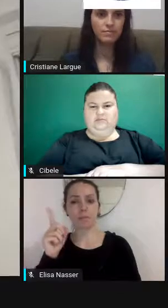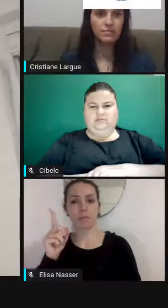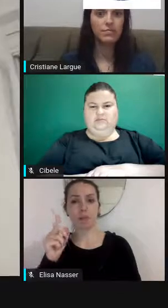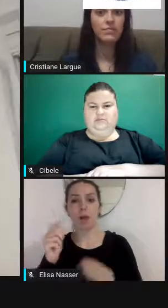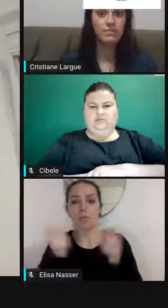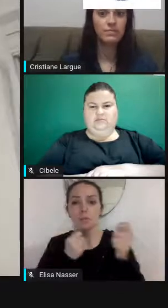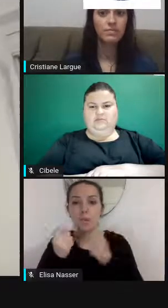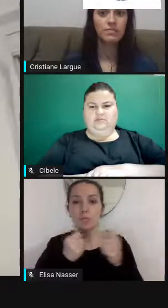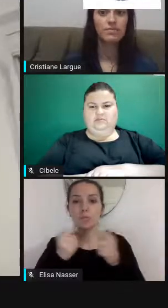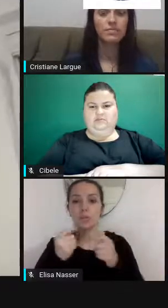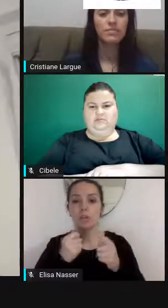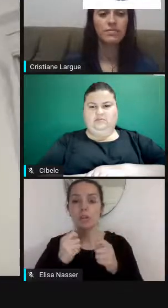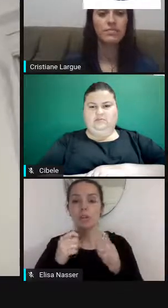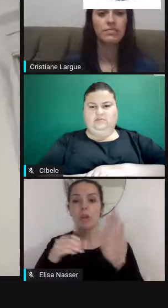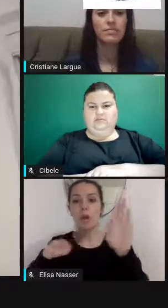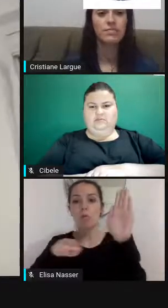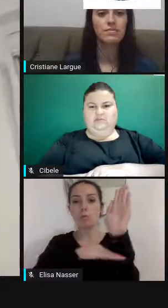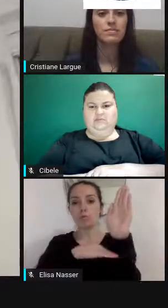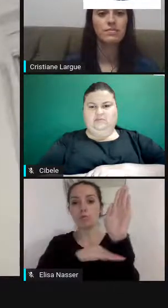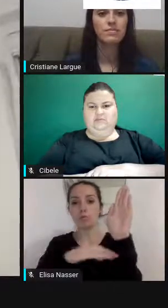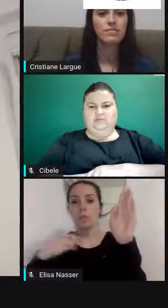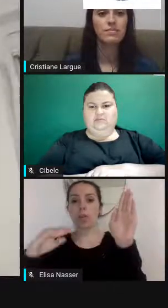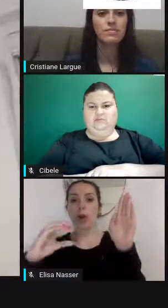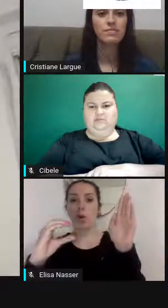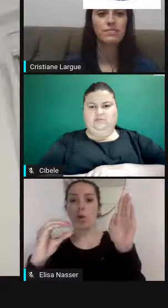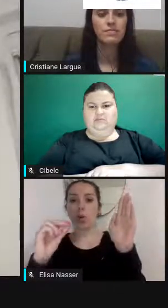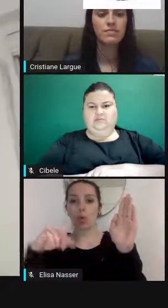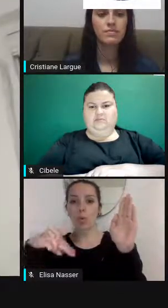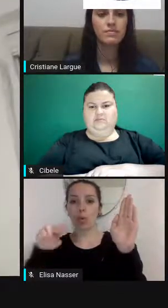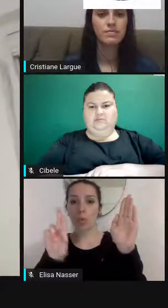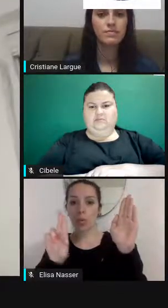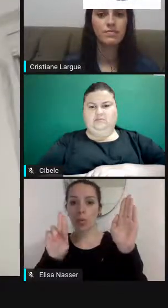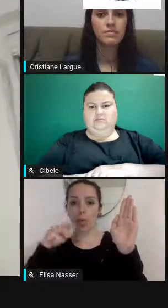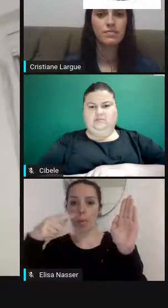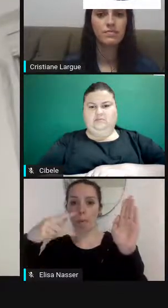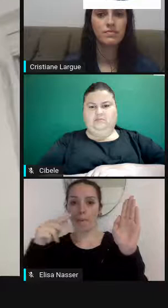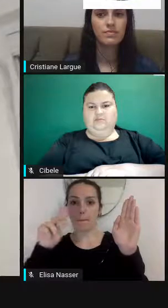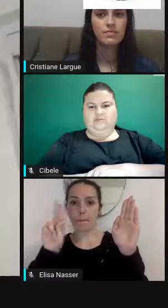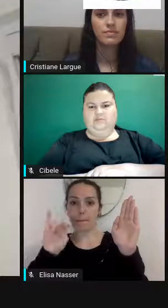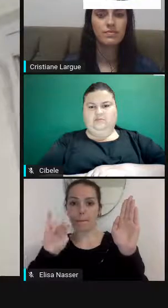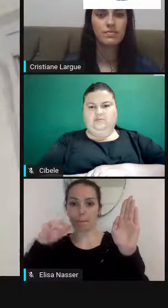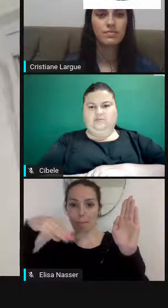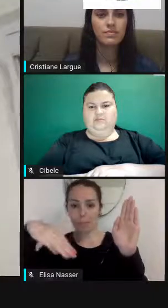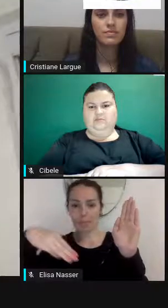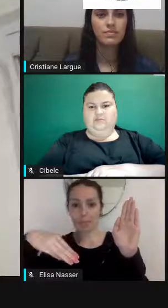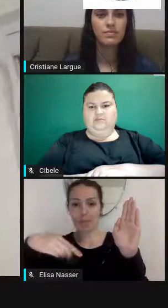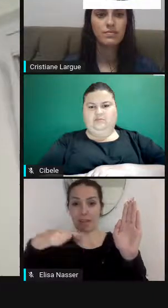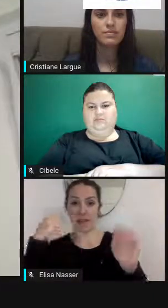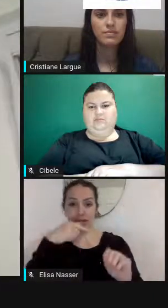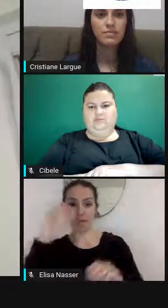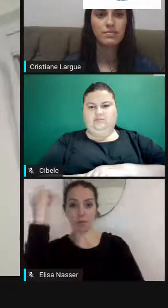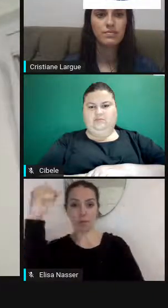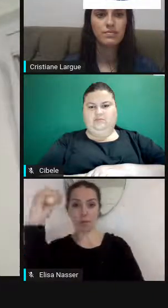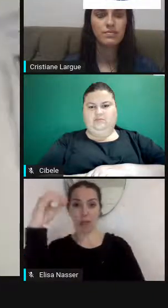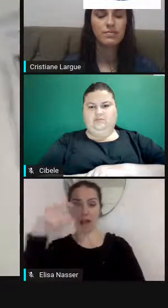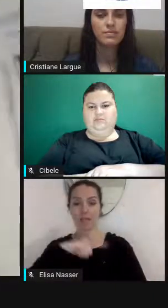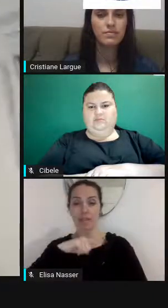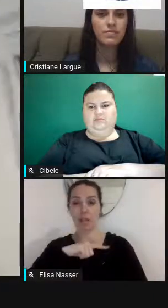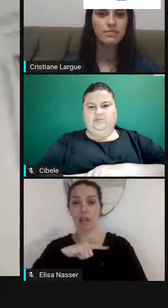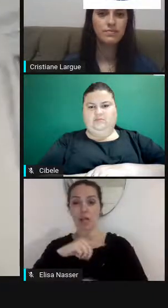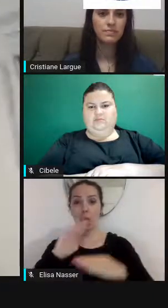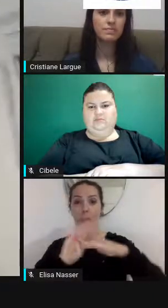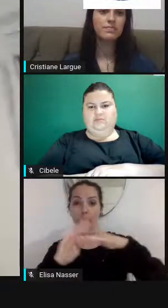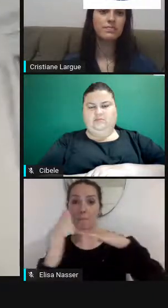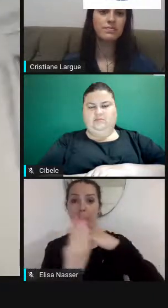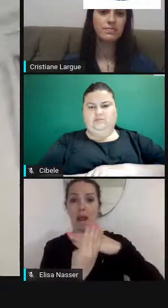cupins subterrâneos em Porto Alegre tem um bairro que tem muito cupins subterrâneos ele para tratar esse tipo de coping